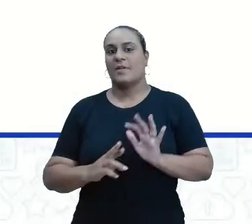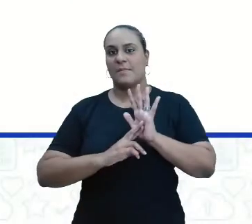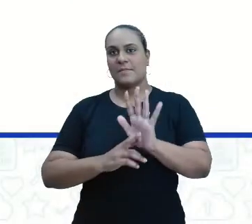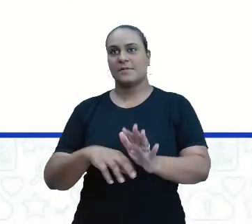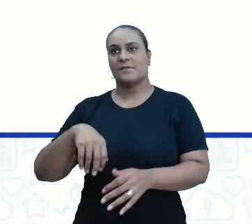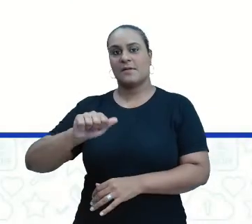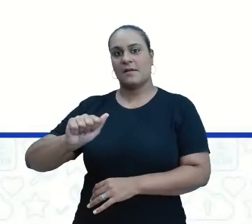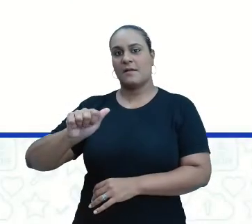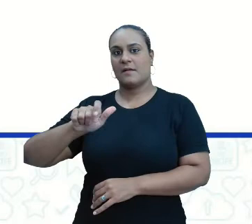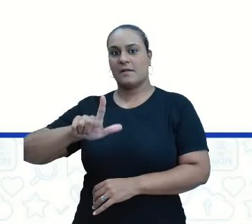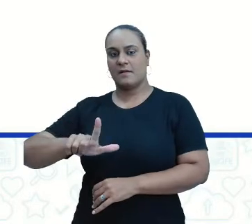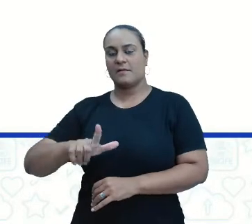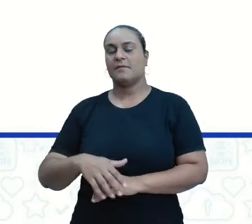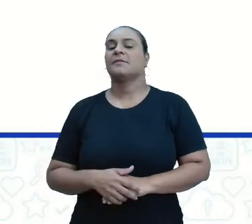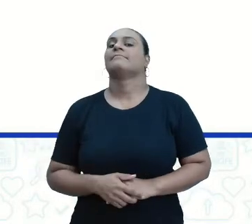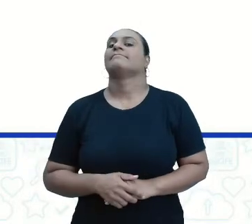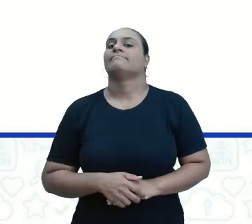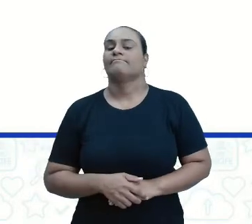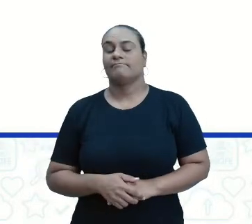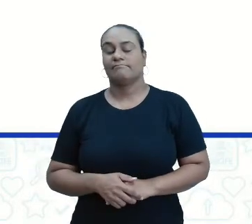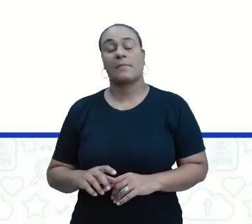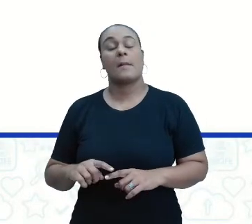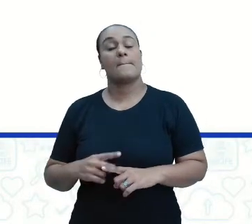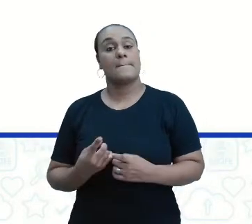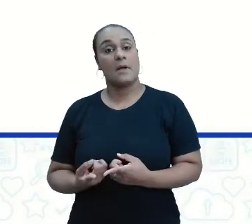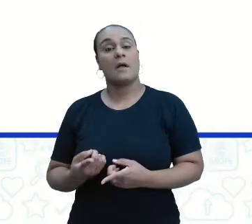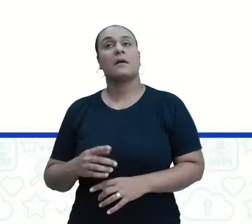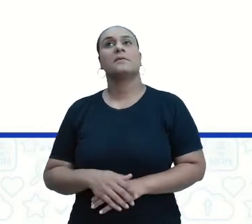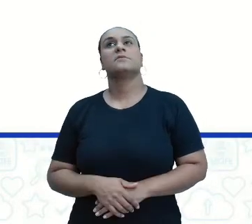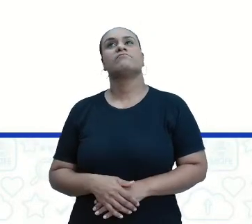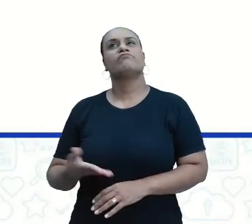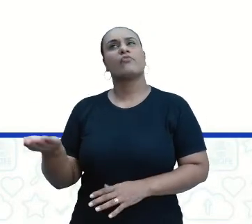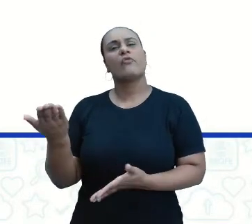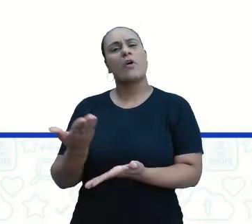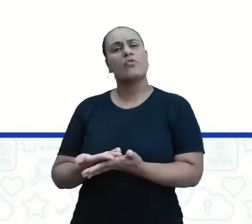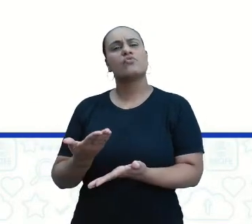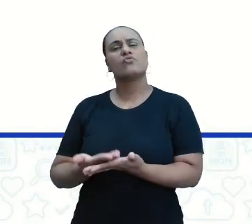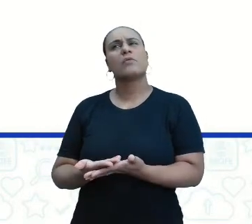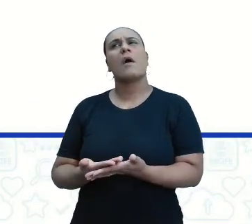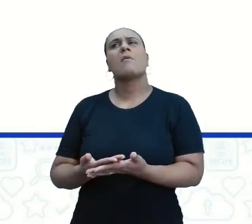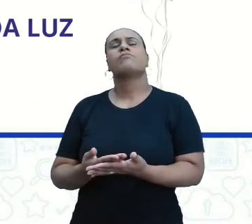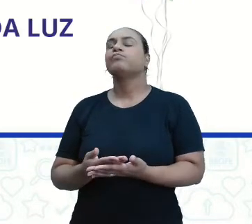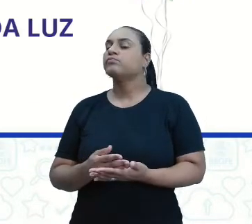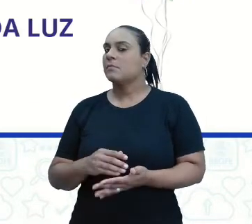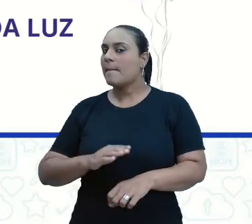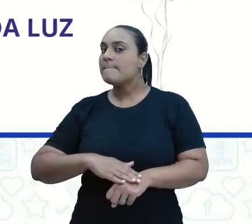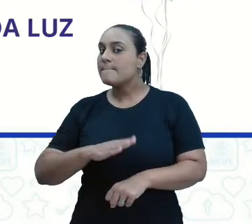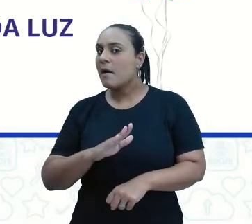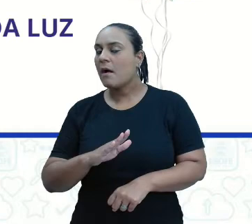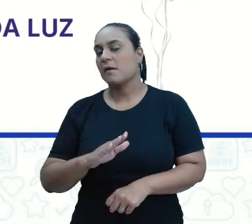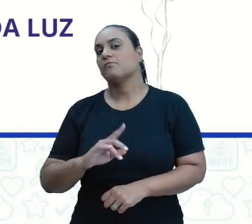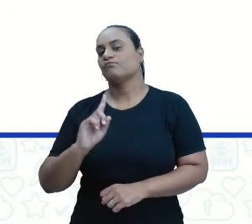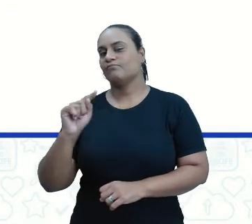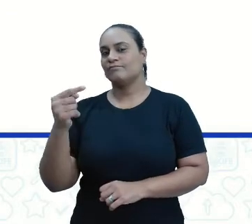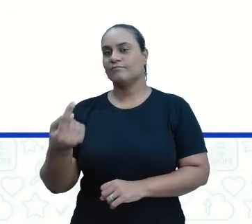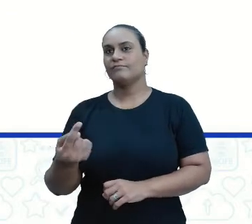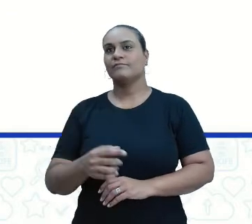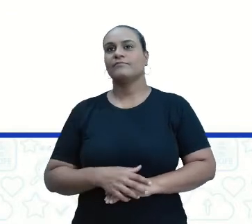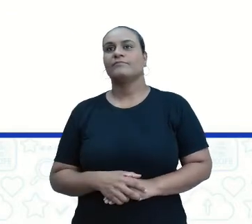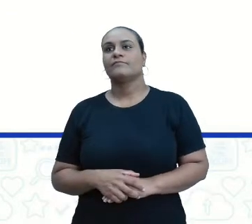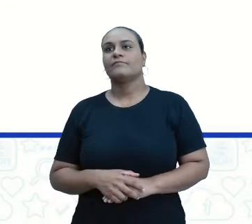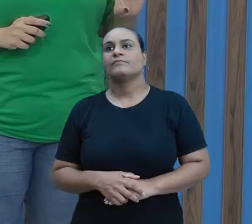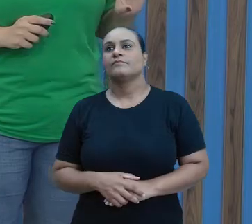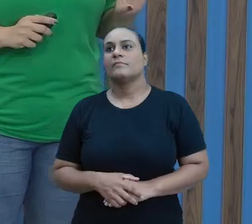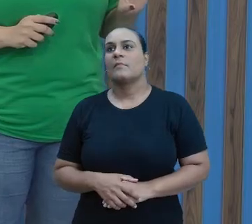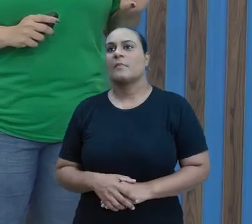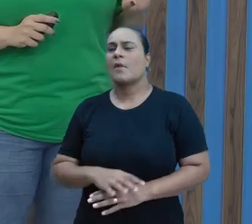Al, tá? Mas a gente vai ver um pouquinho além já, um pouquinho além disso aí, tá bom? Quer comentar